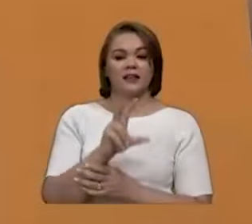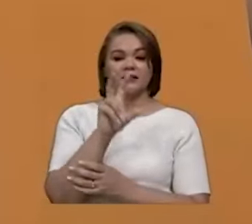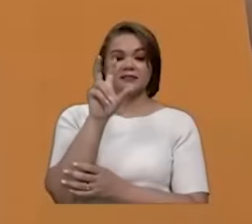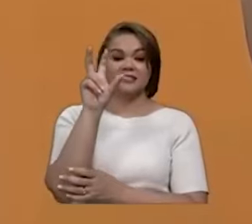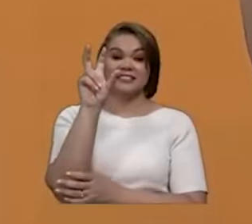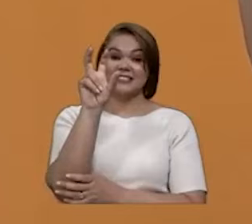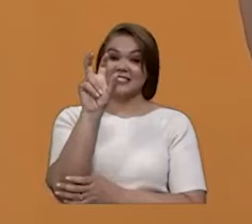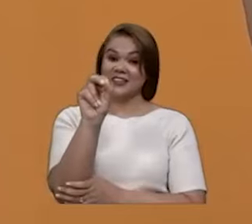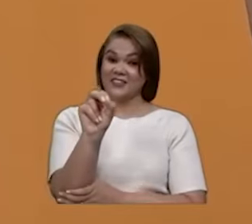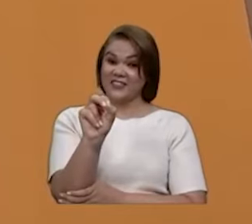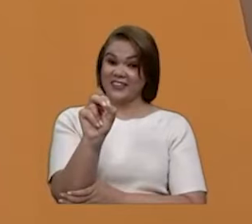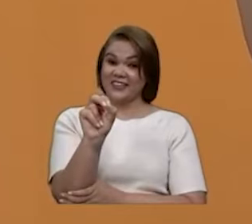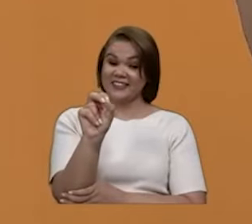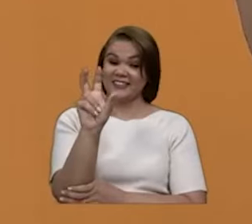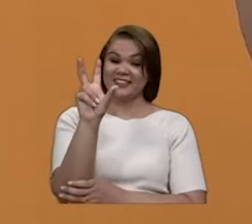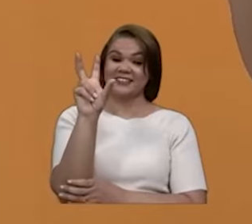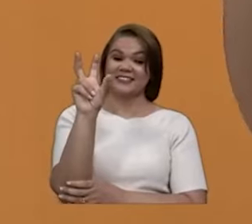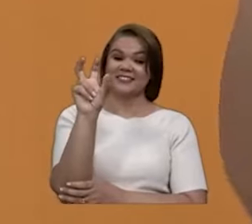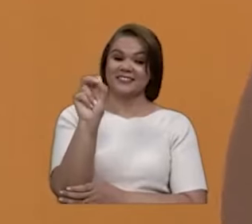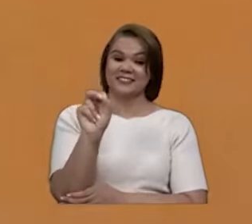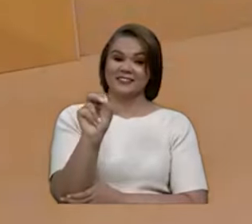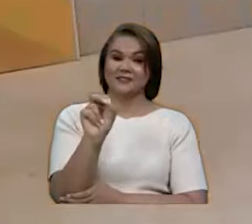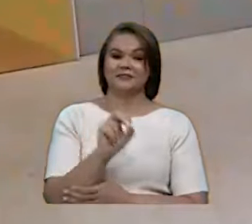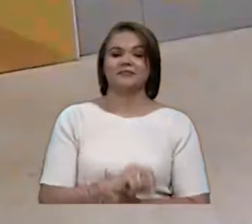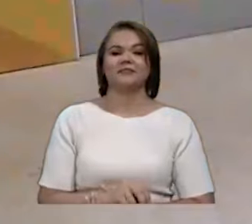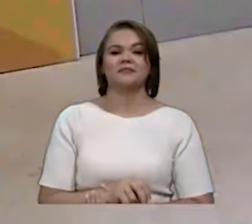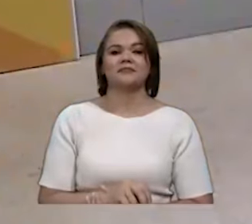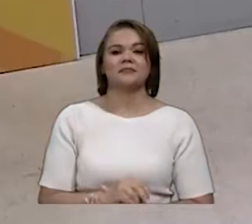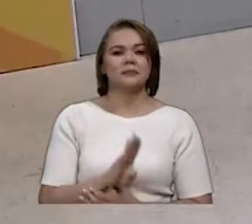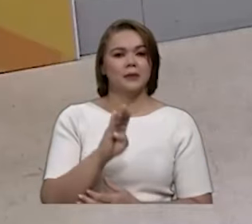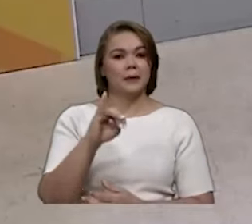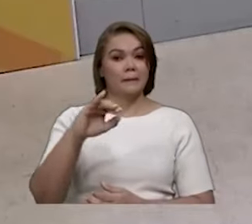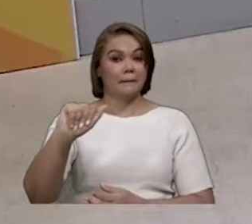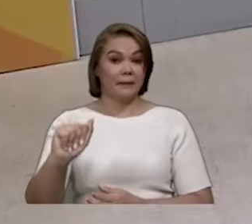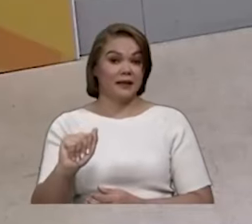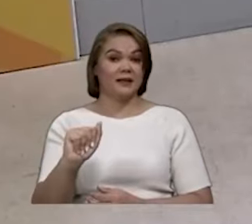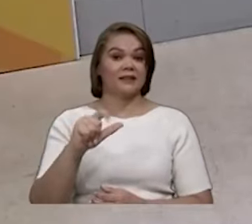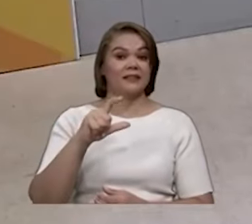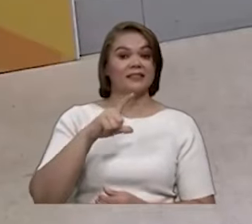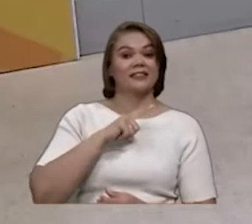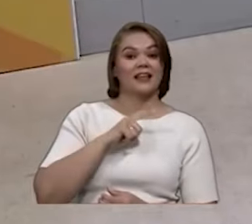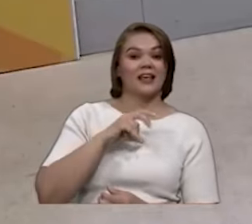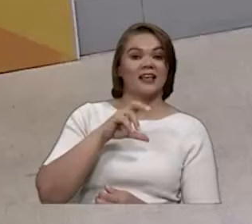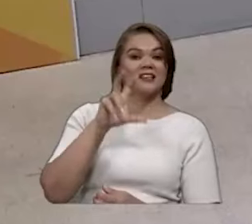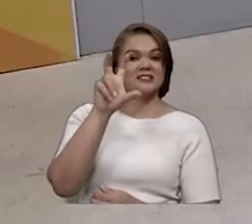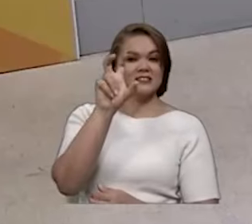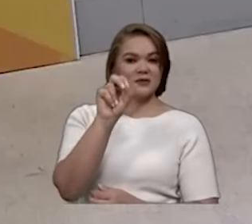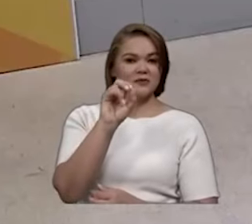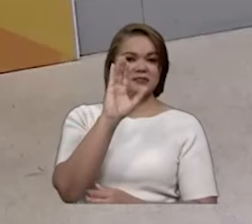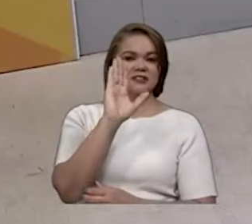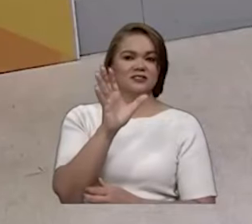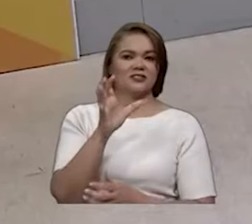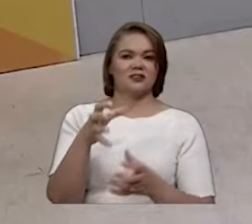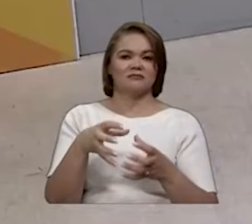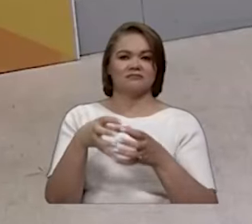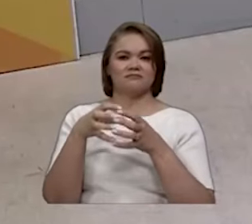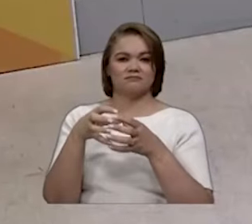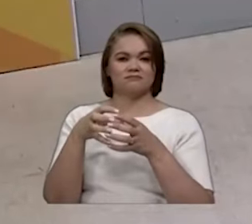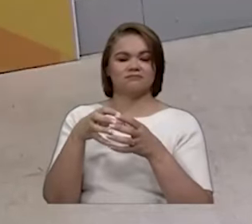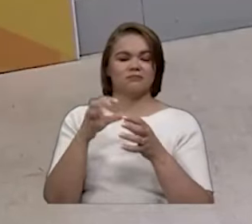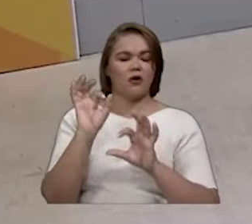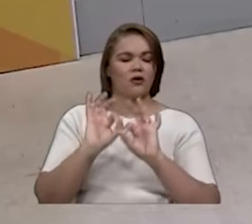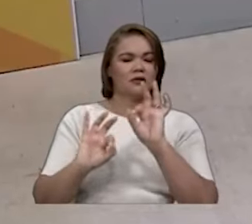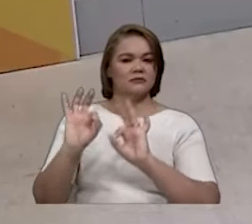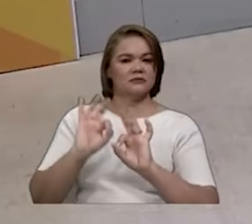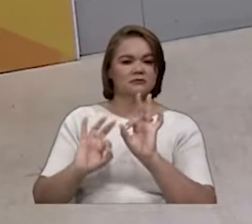50, olha, 50. A nossa Bia tá com a bolinha de número 50, colocando já na sorteadora, deixando tudo